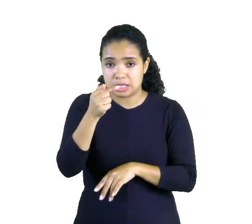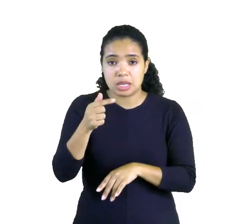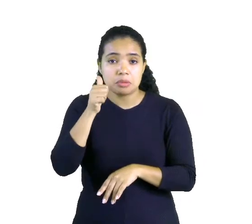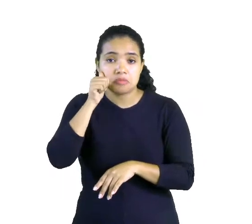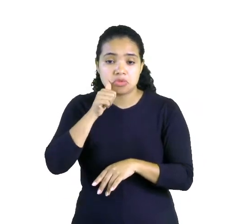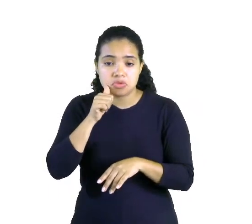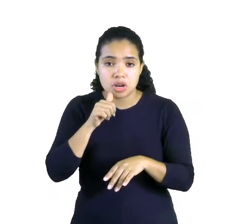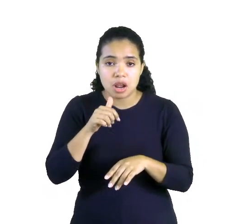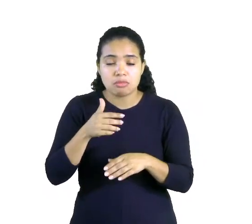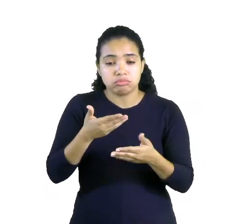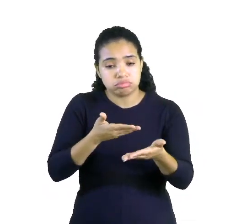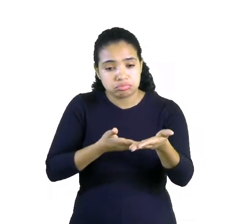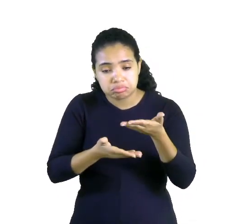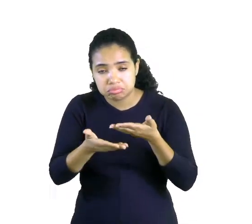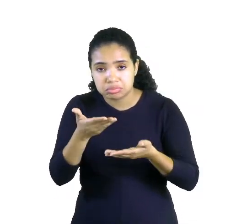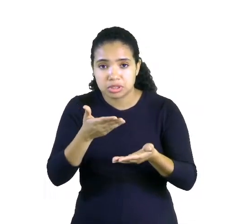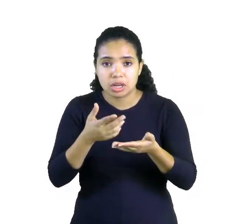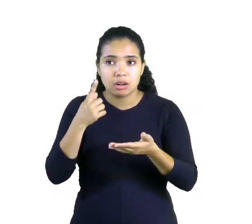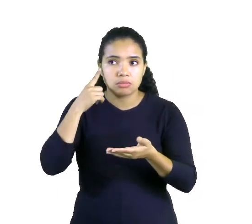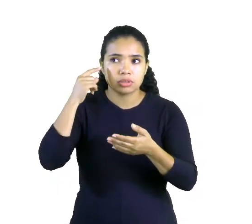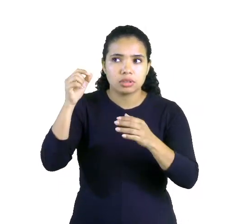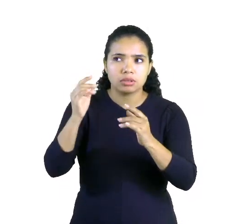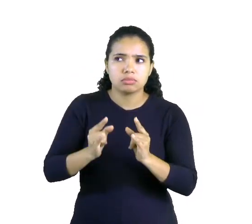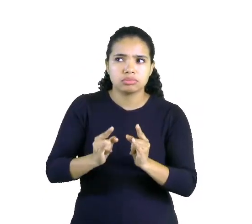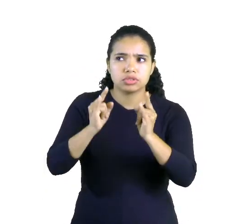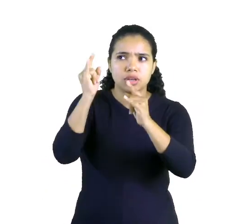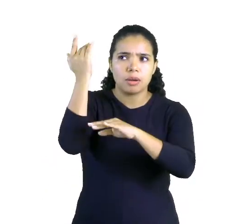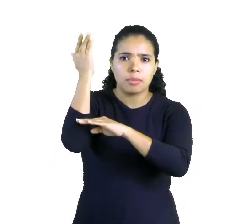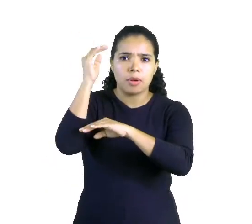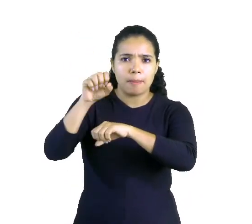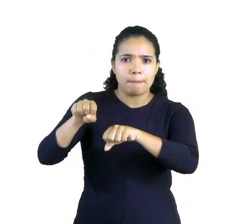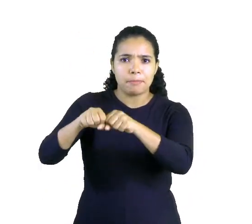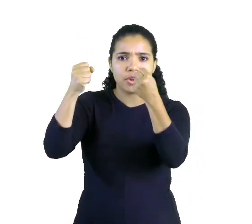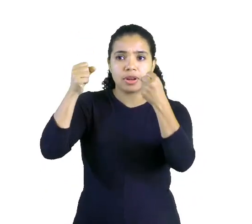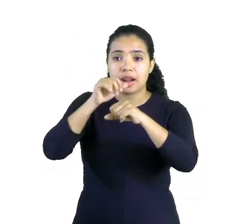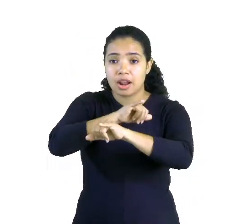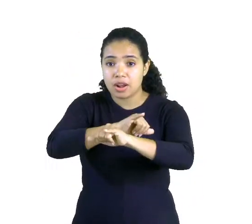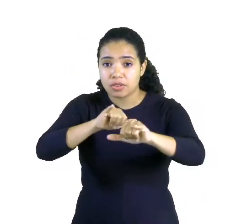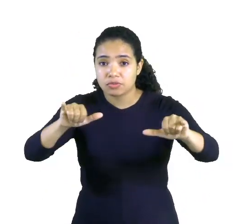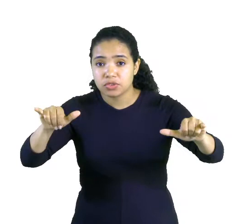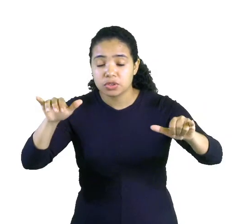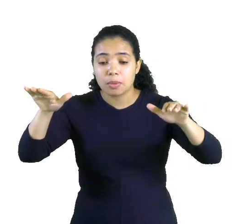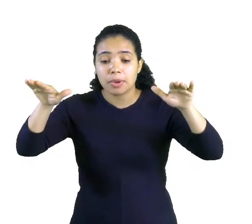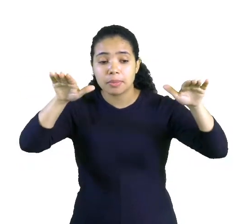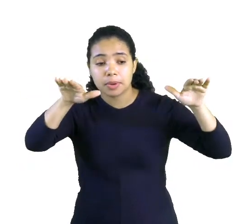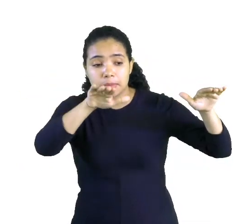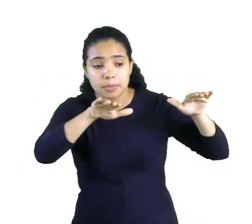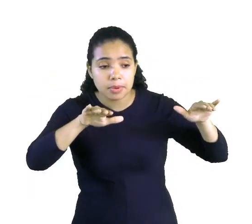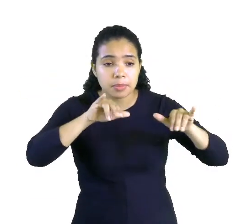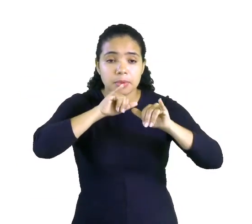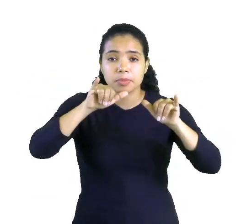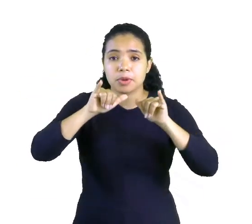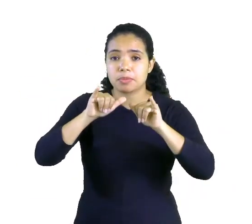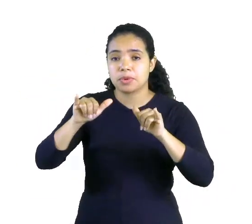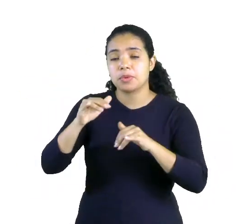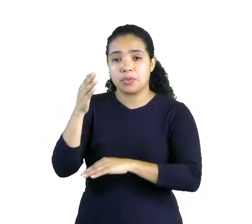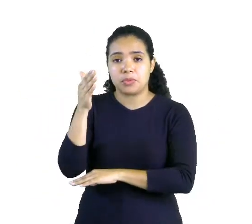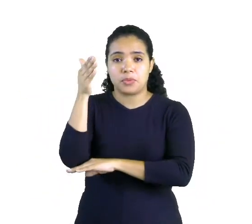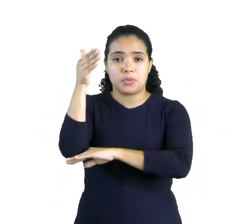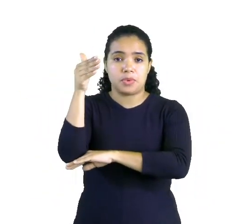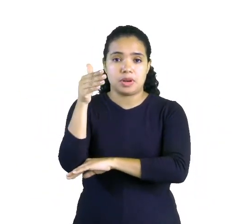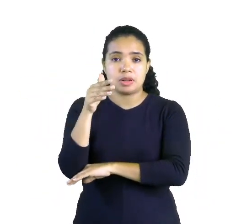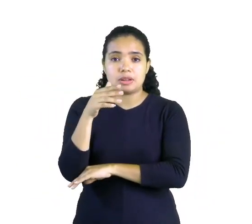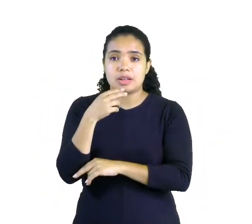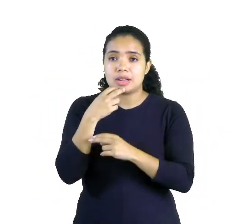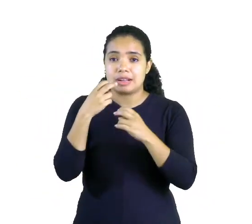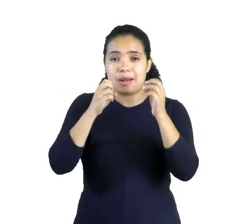hotel. E ao som do primeiro estampido, avisou aos demais funcionários do hotel que saíssem